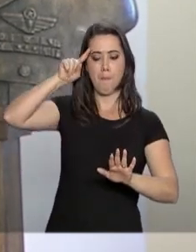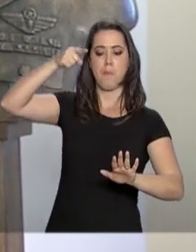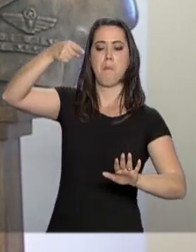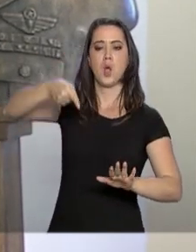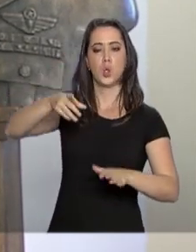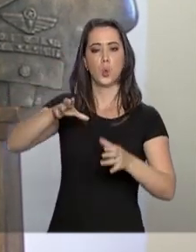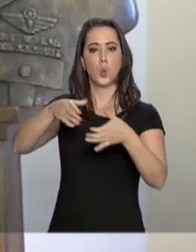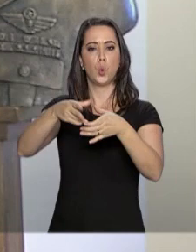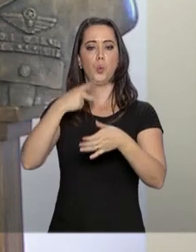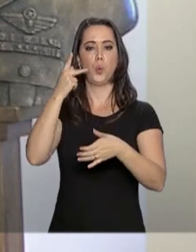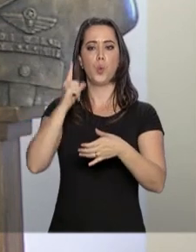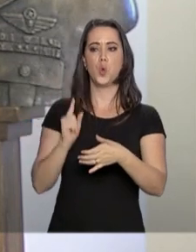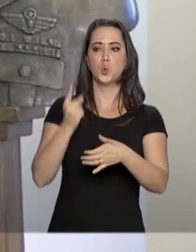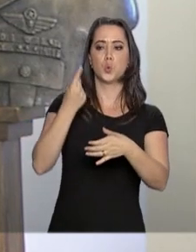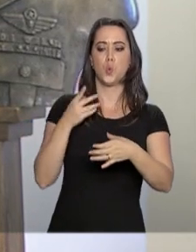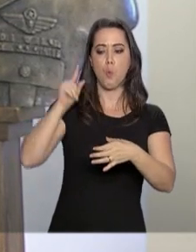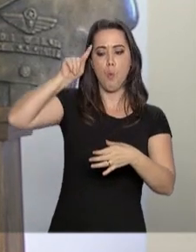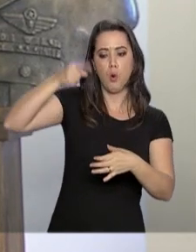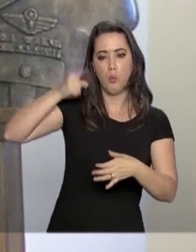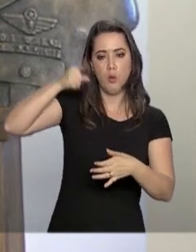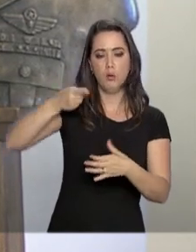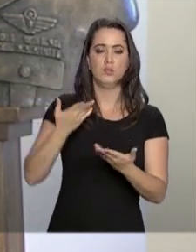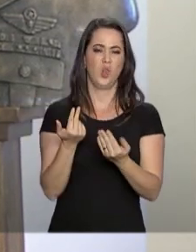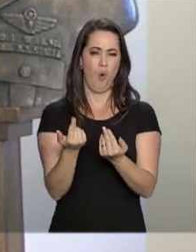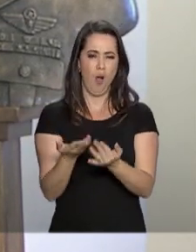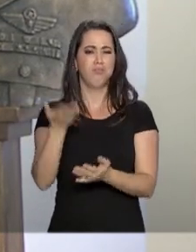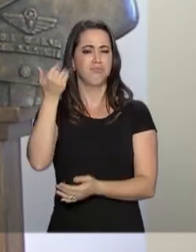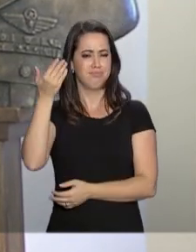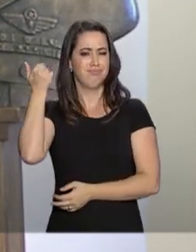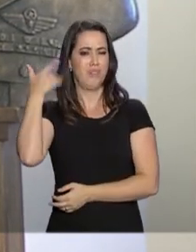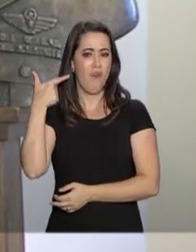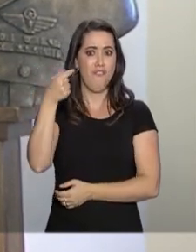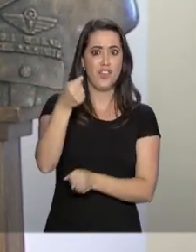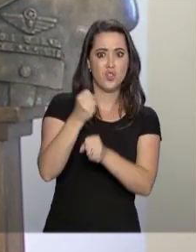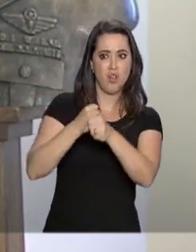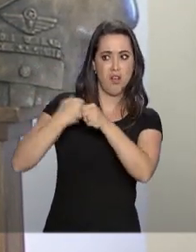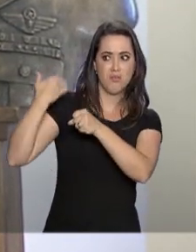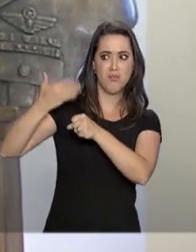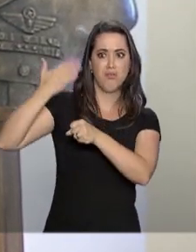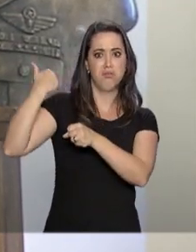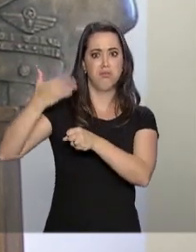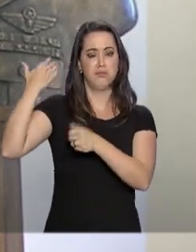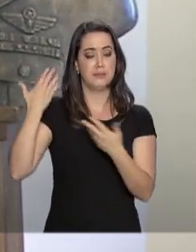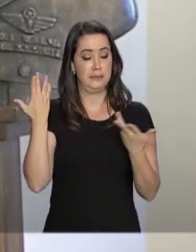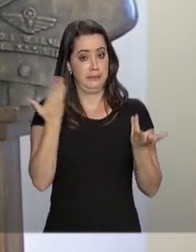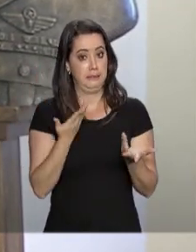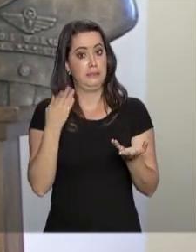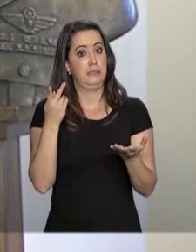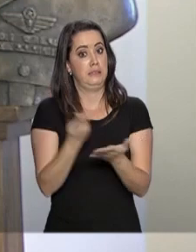político-partidária, que lamentavelmente, como ocorreu nos últimos 20 anos, levou